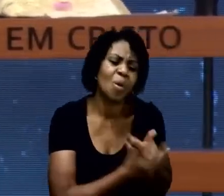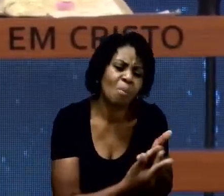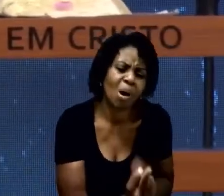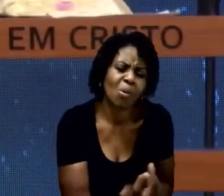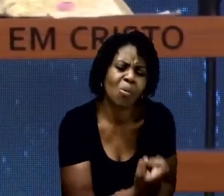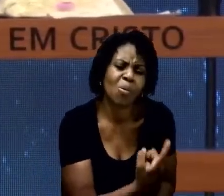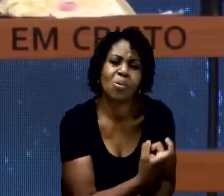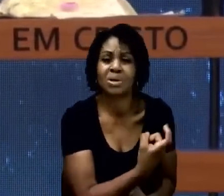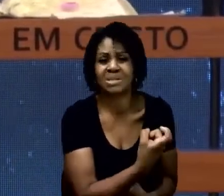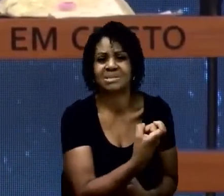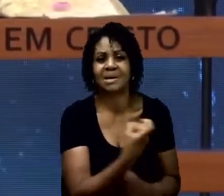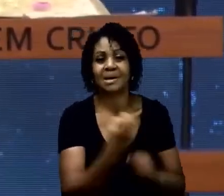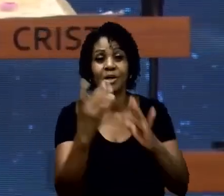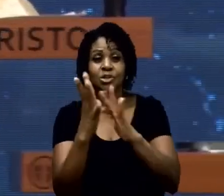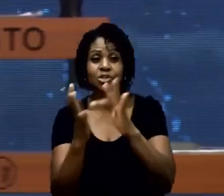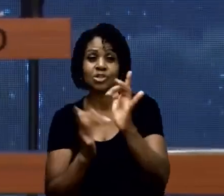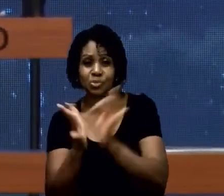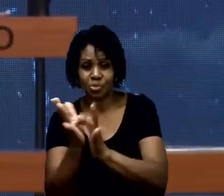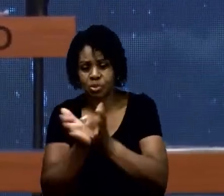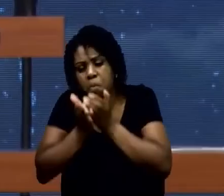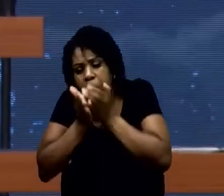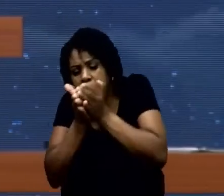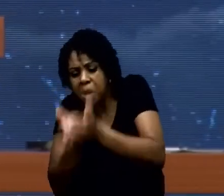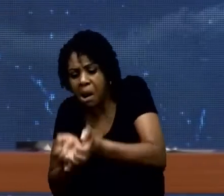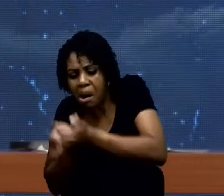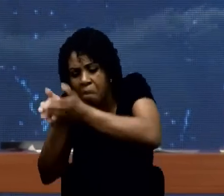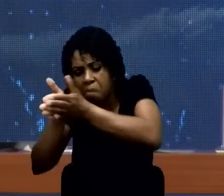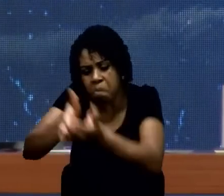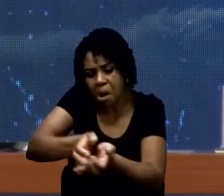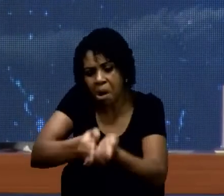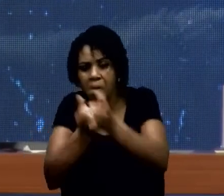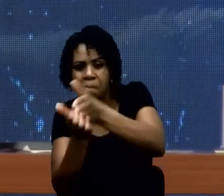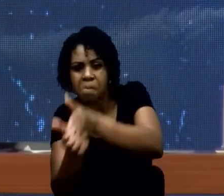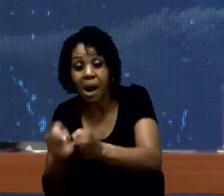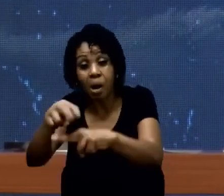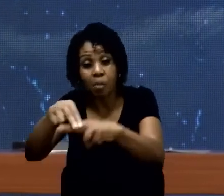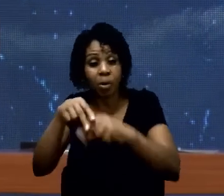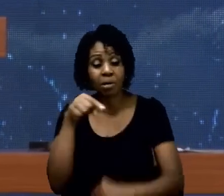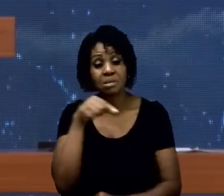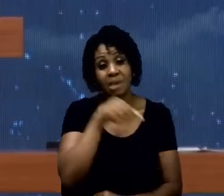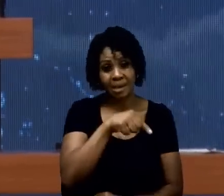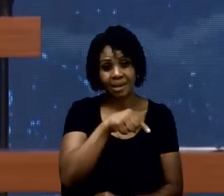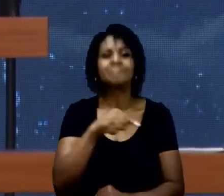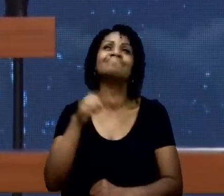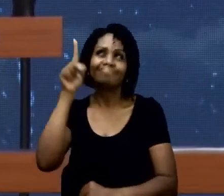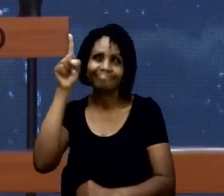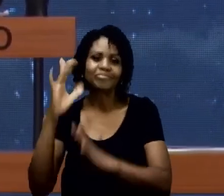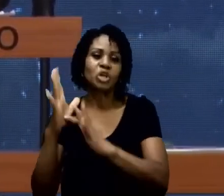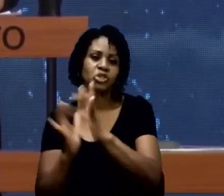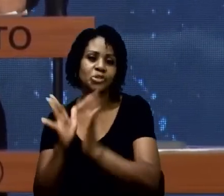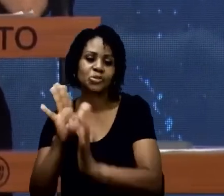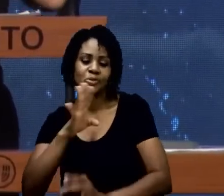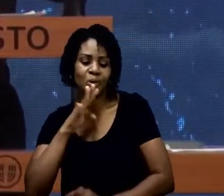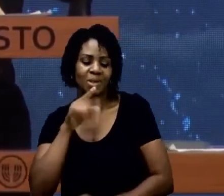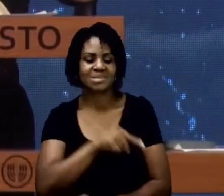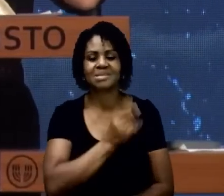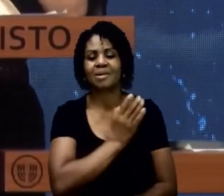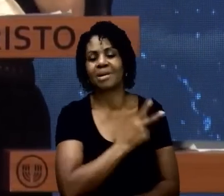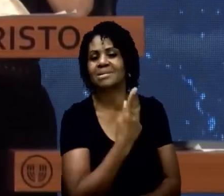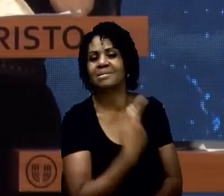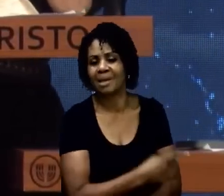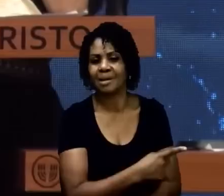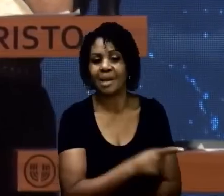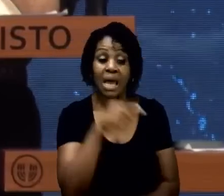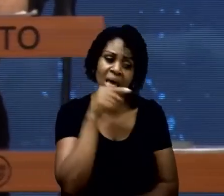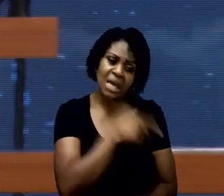conhecia. Por que Jesus atravessou o mar por causa deste homem? Número um, ele conhecia o coração desse homem. Quando este homem